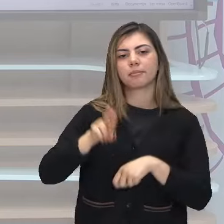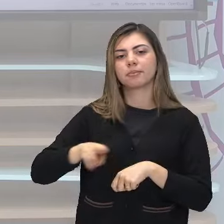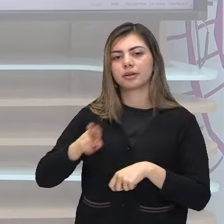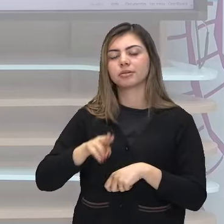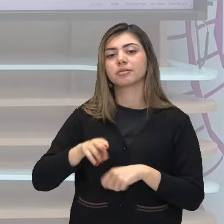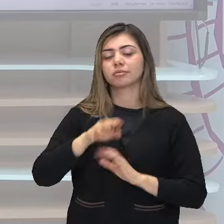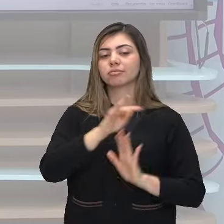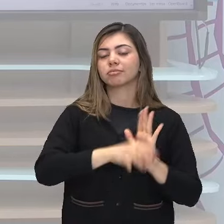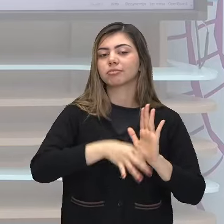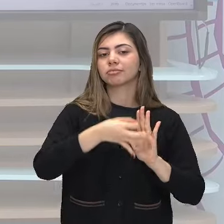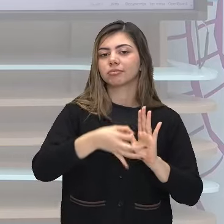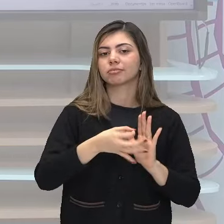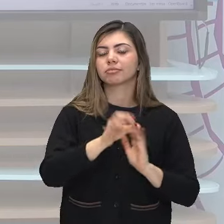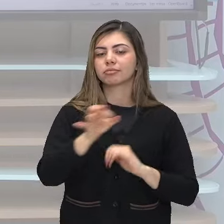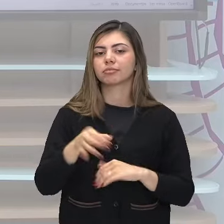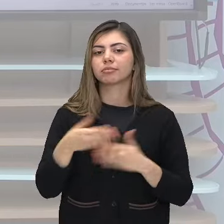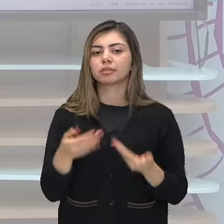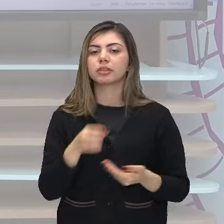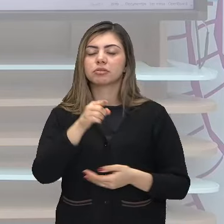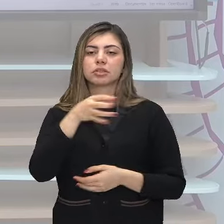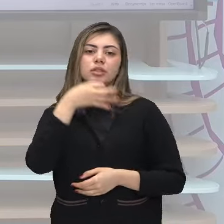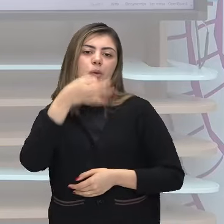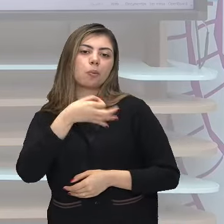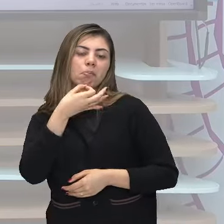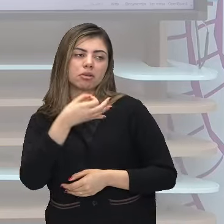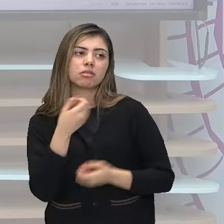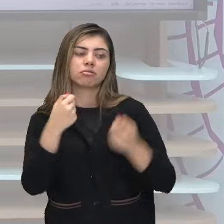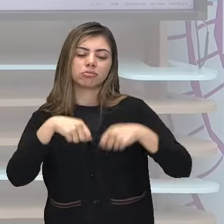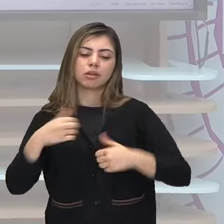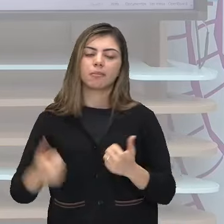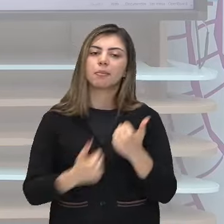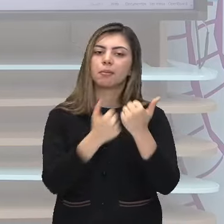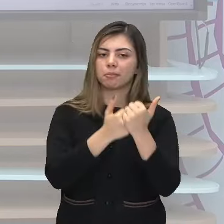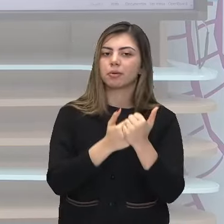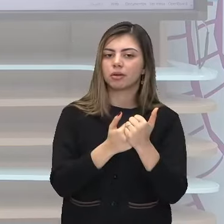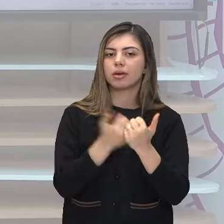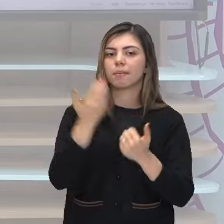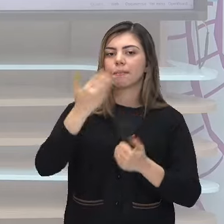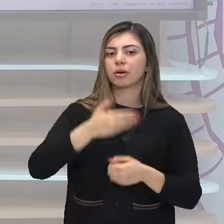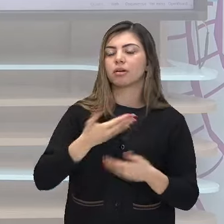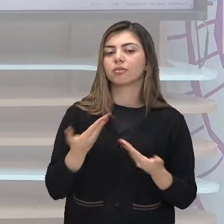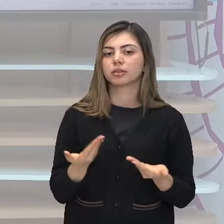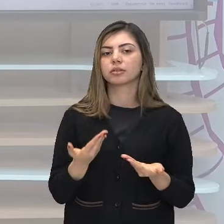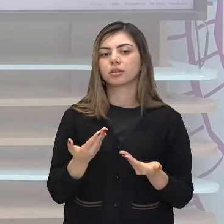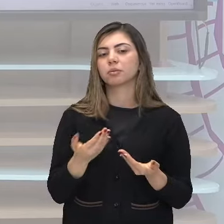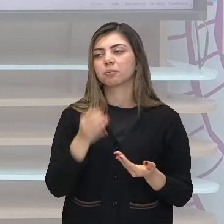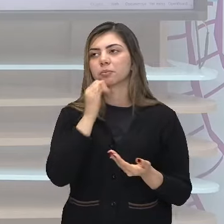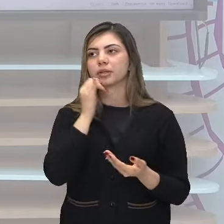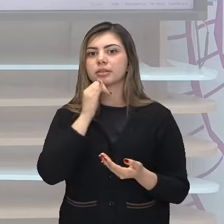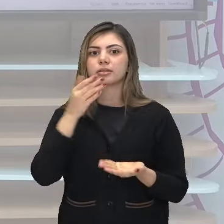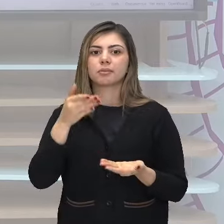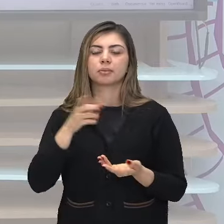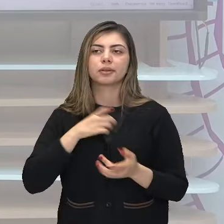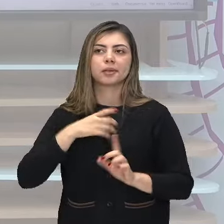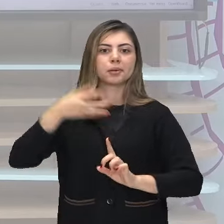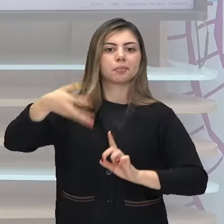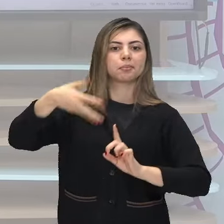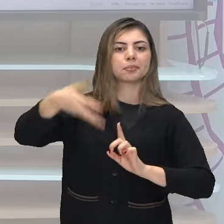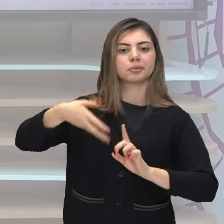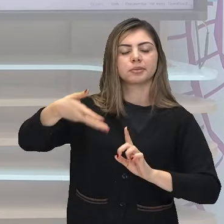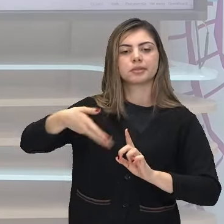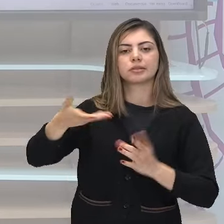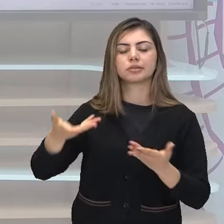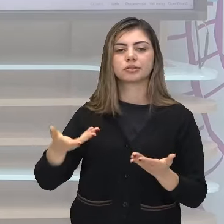argumentativo para validar o seu discurso para dar credibilidade então no caso de um gênero oral por exemplo uma apresentação em que eu tô